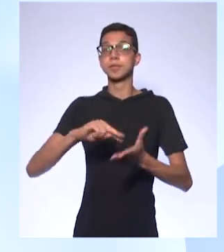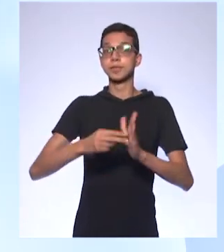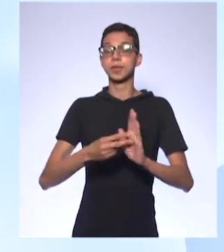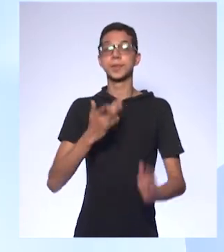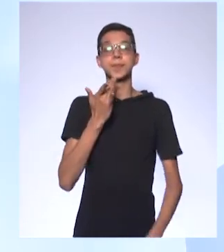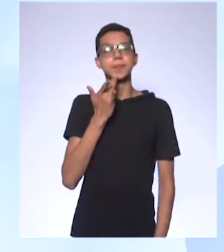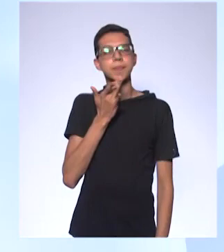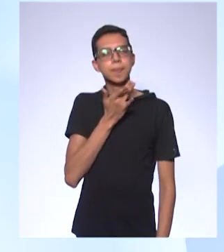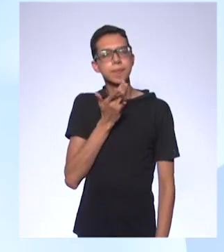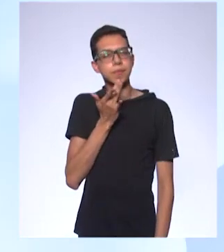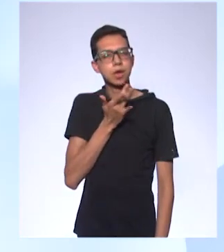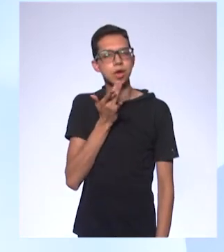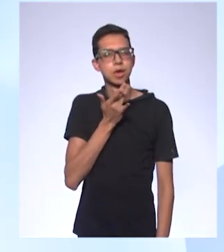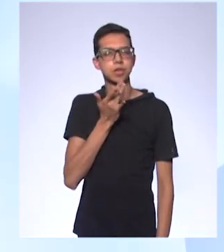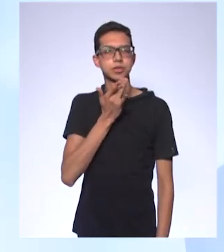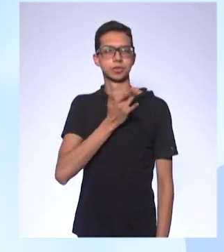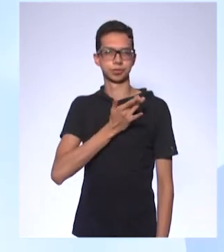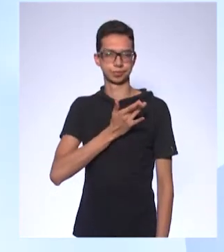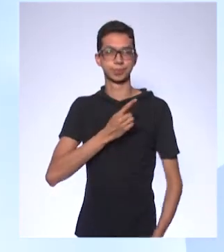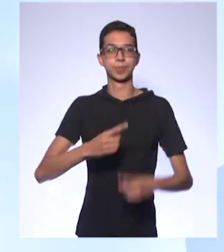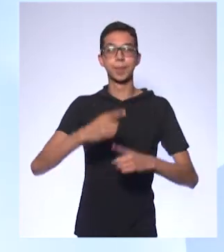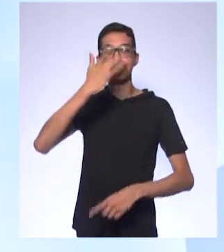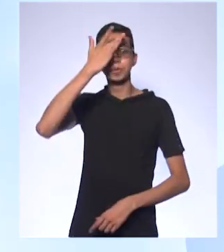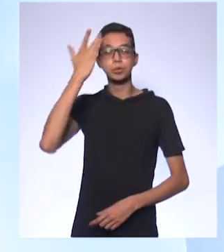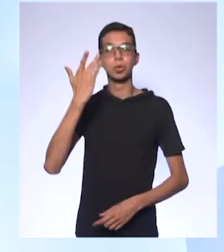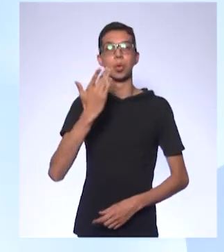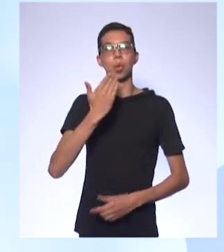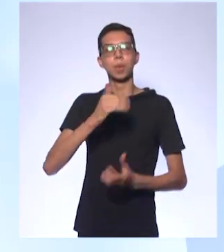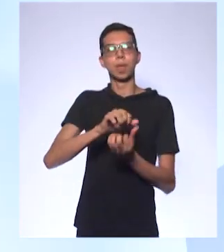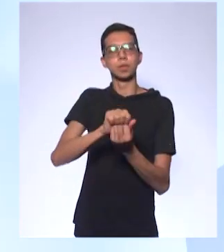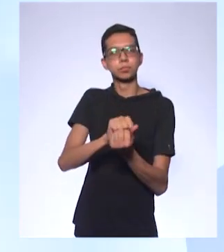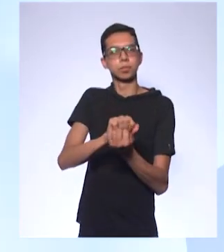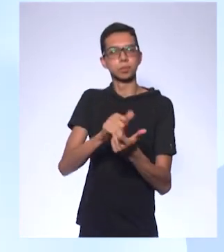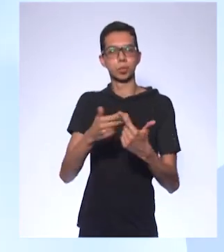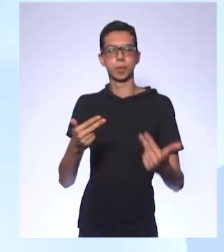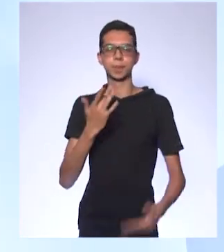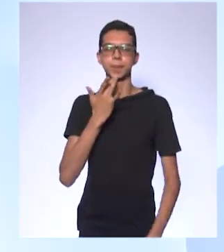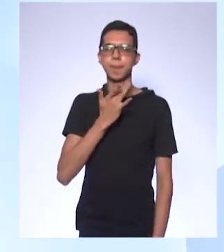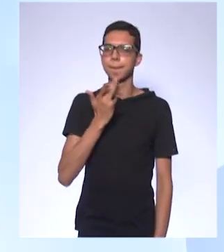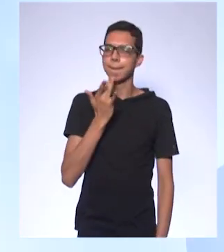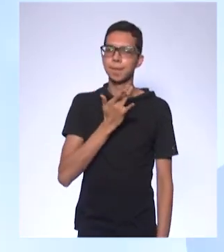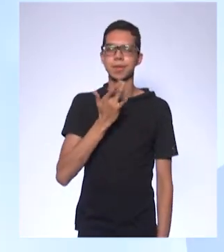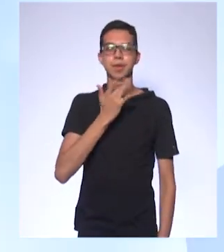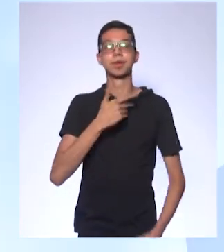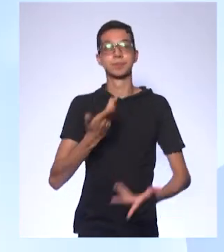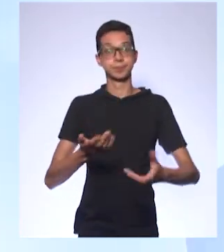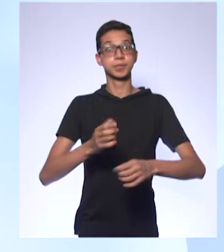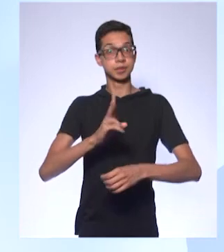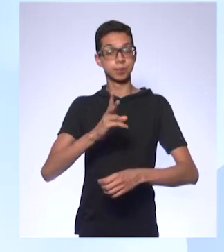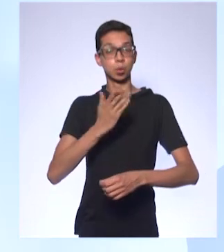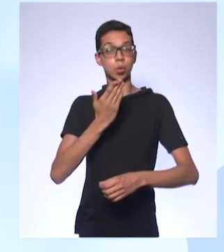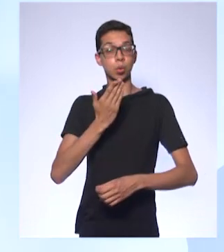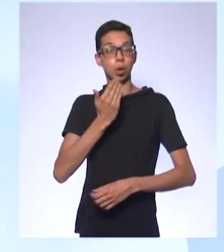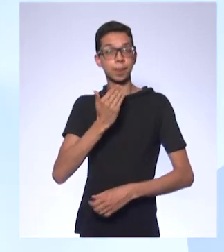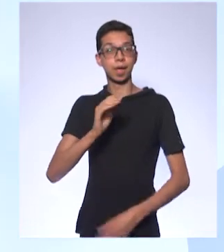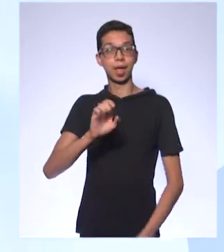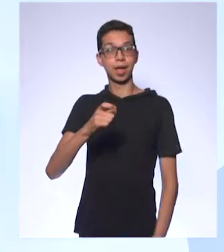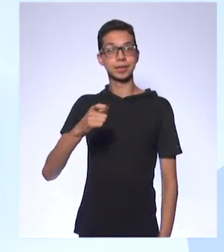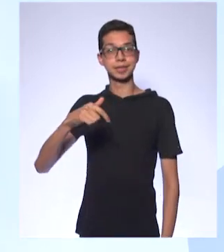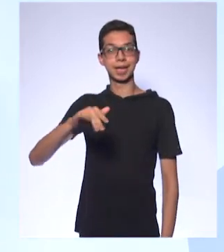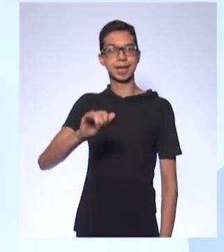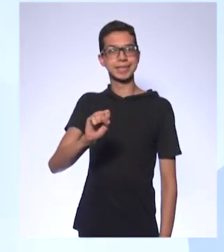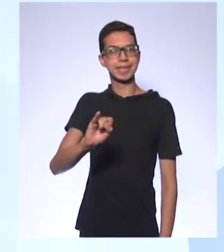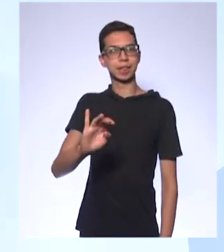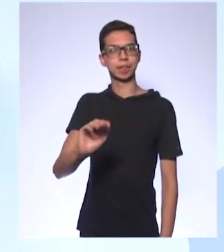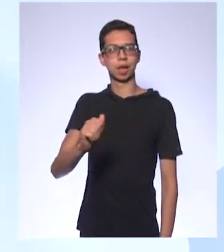deliciosa, gostosa, né? Quando alguém está comendo algo gostoso, delicioso. Então, a gente fala, que comida exquisita? Então,